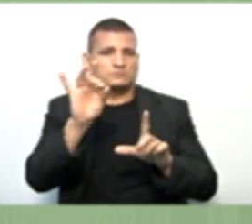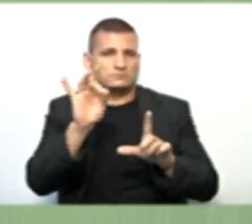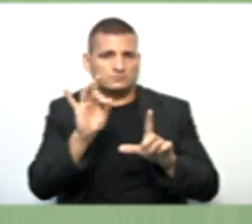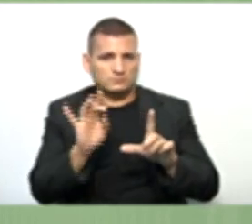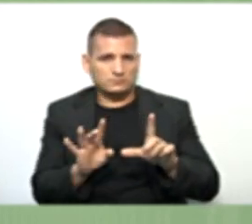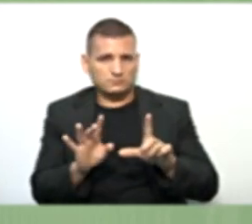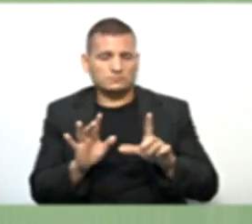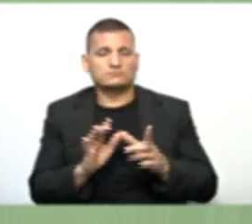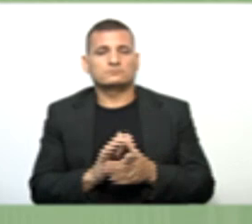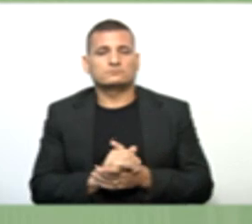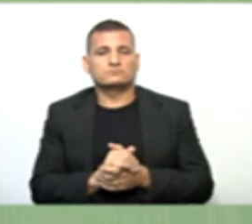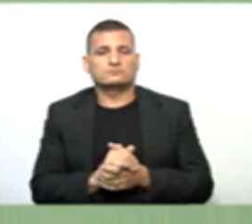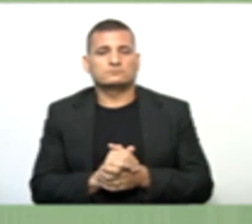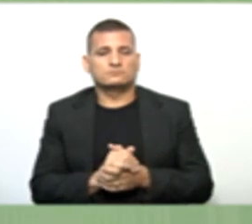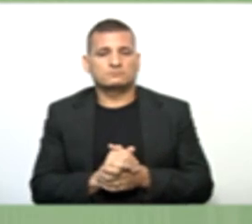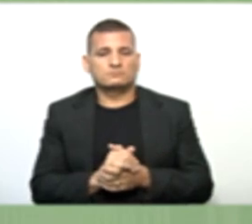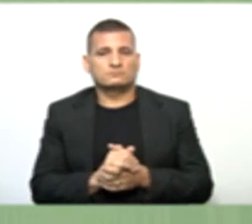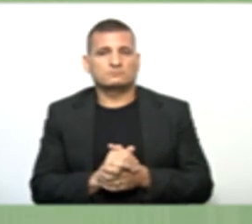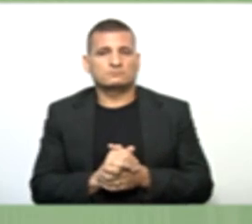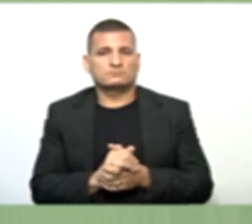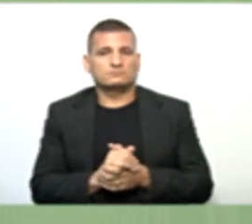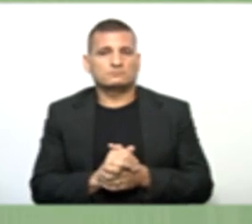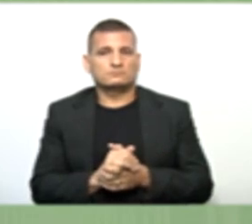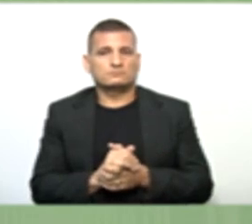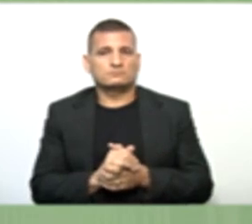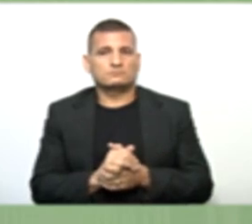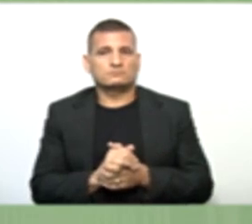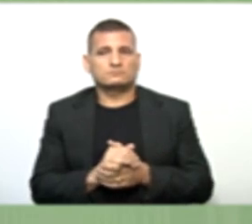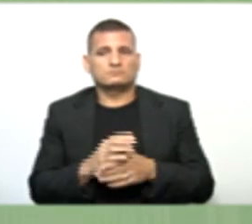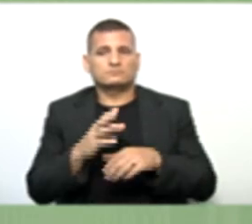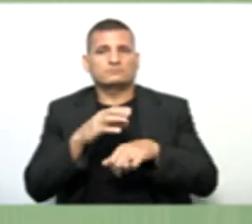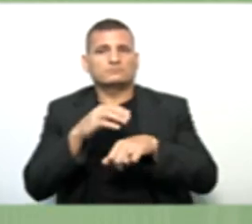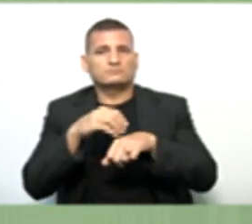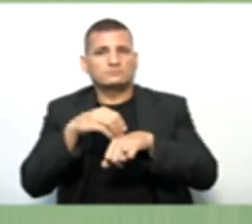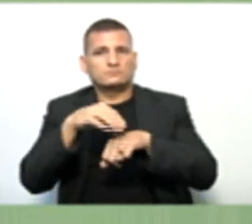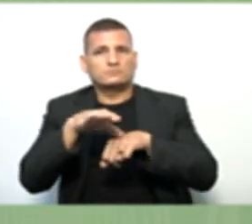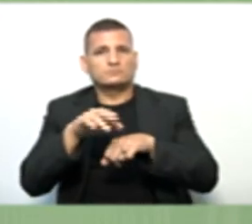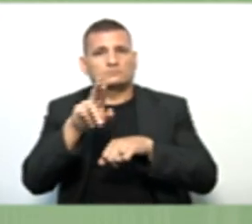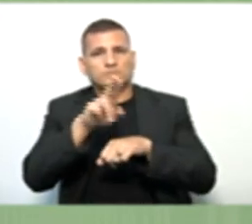comando várias vezes. Aí nós damos uma dica, usar o comando while.